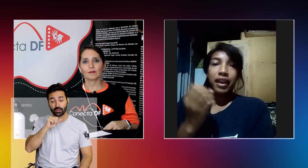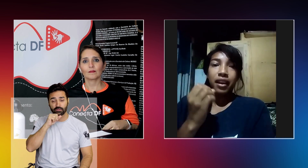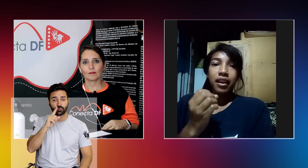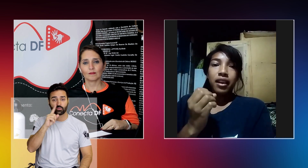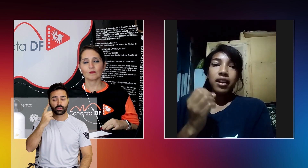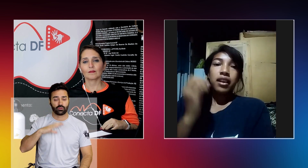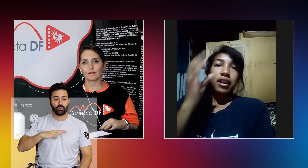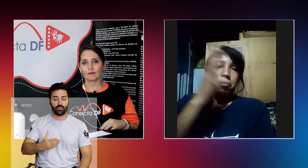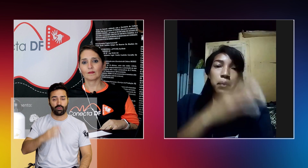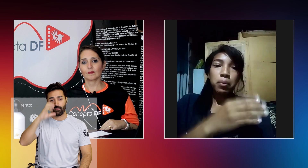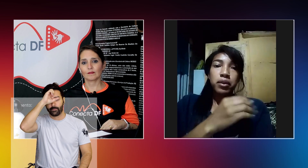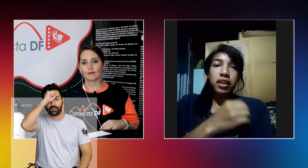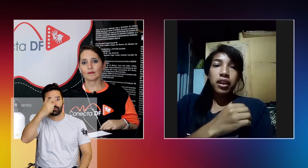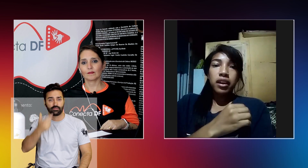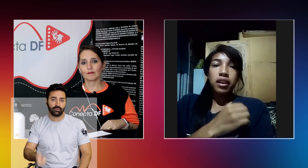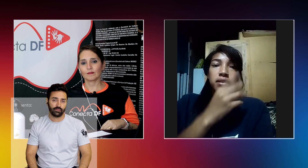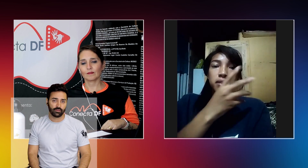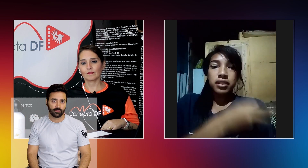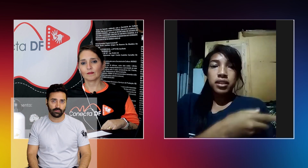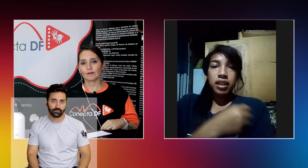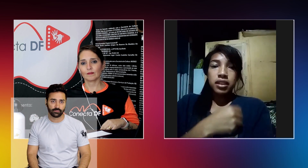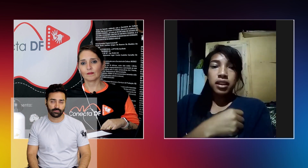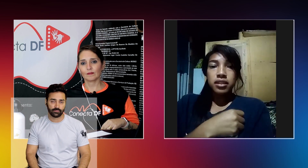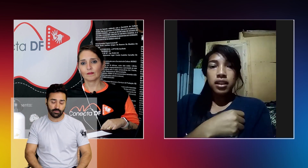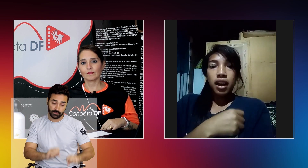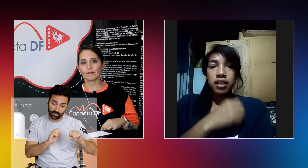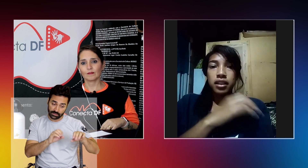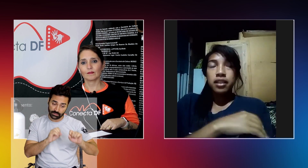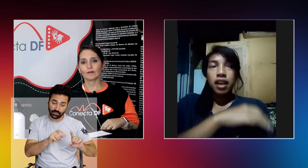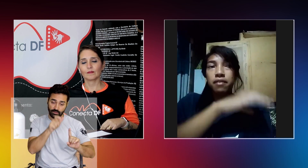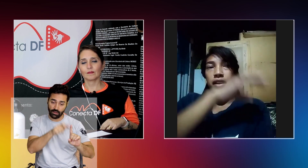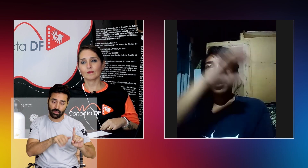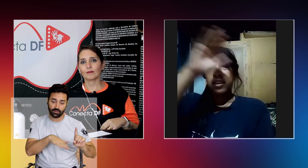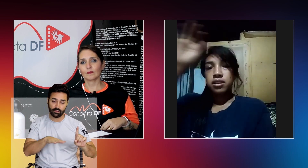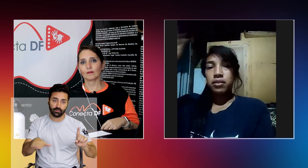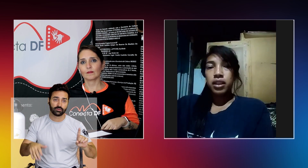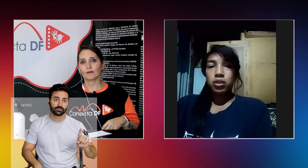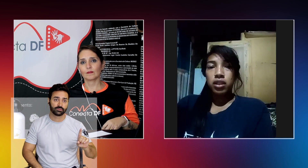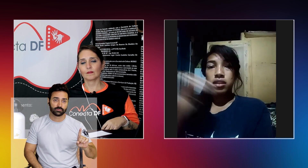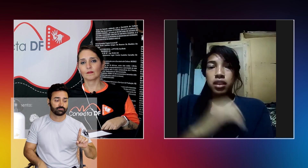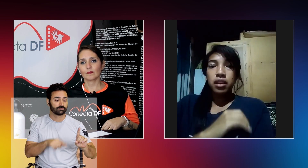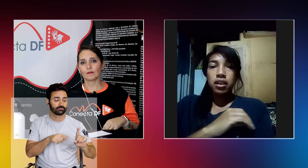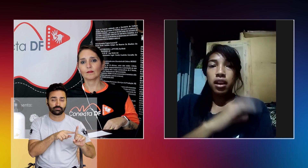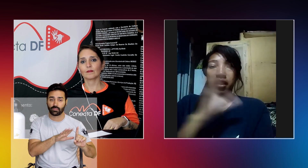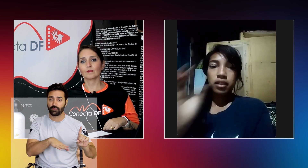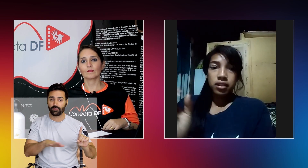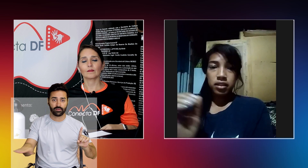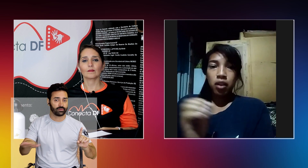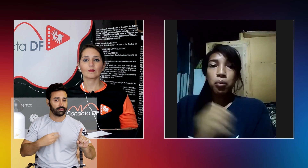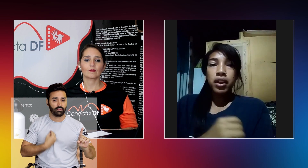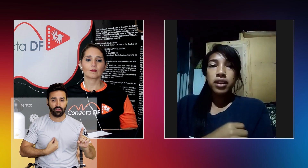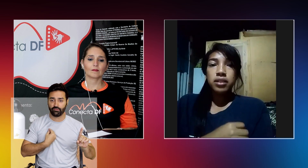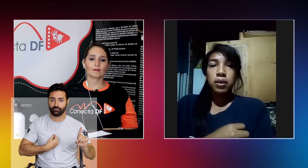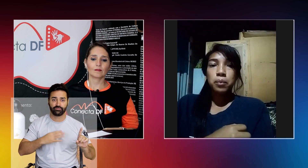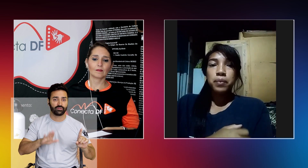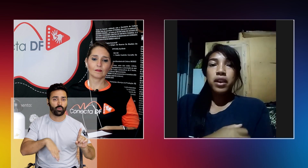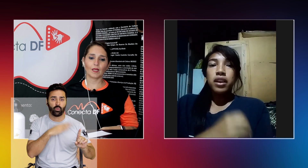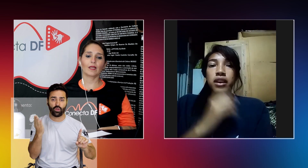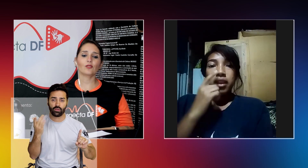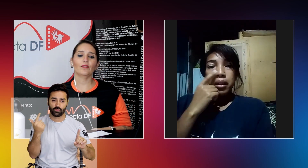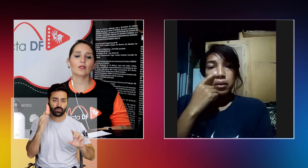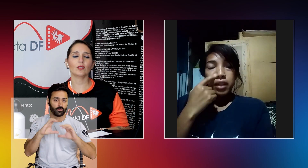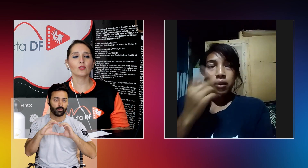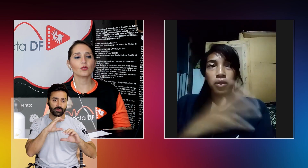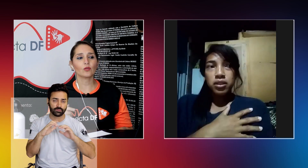aprender para poder ensinar as crianças em casa e leva a criança a vida toda sem a comunicação.